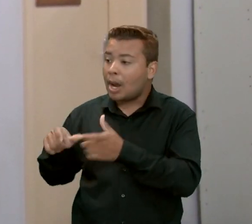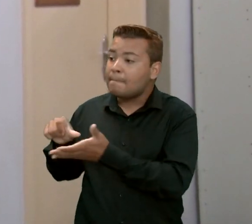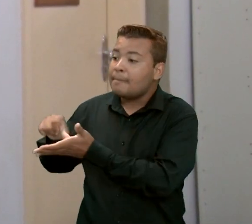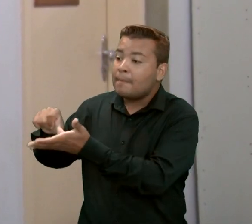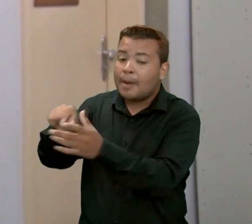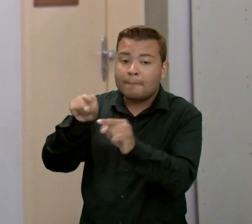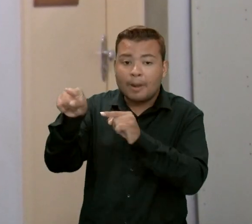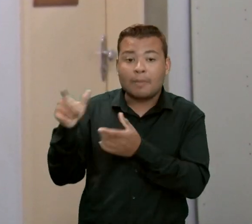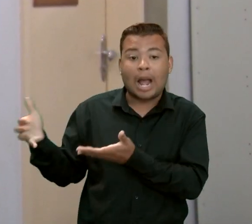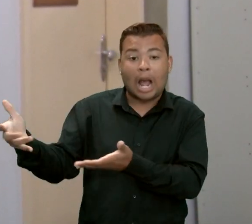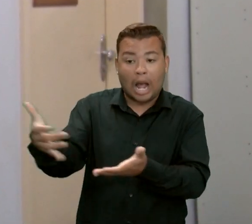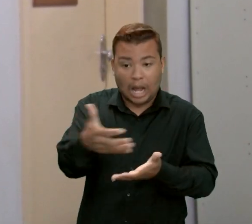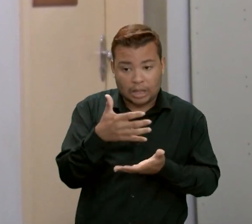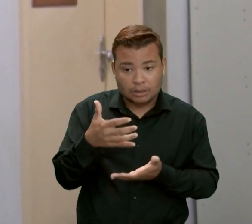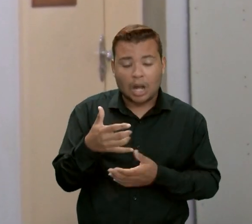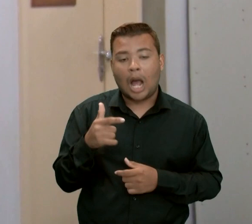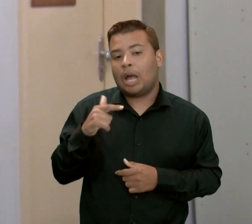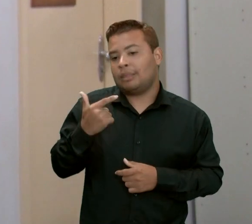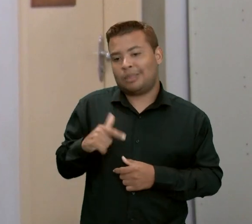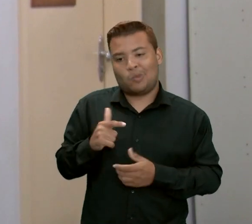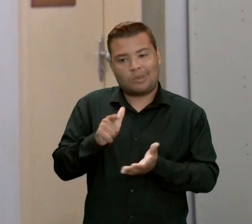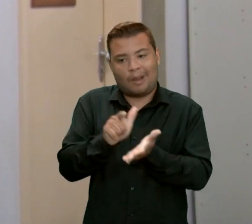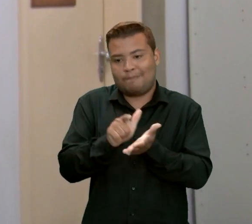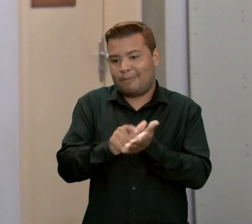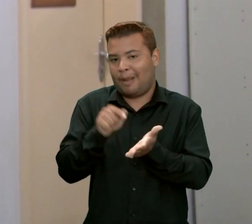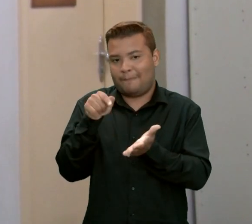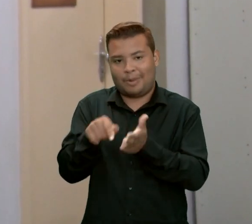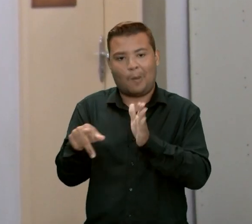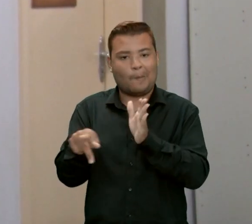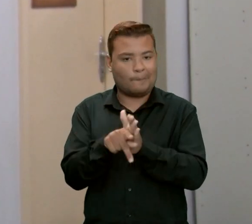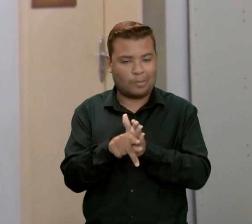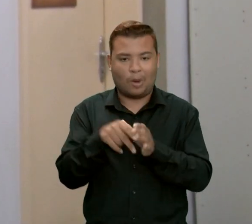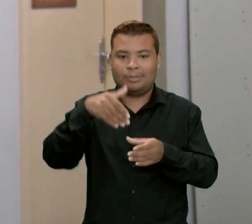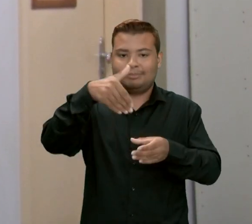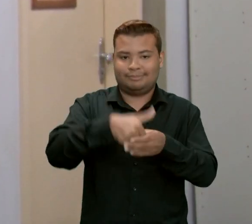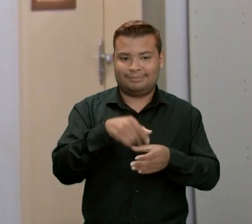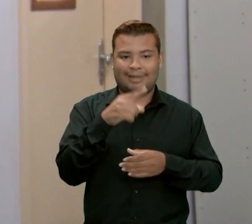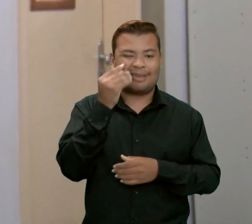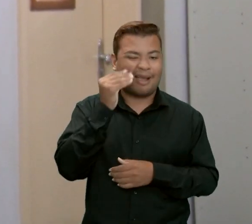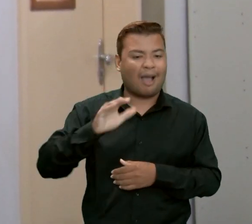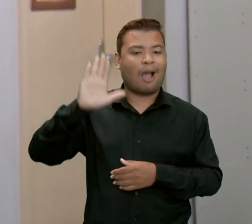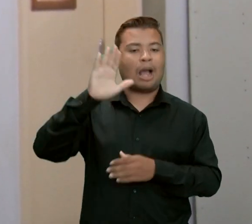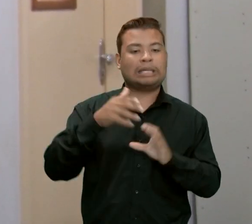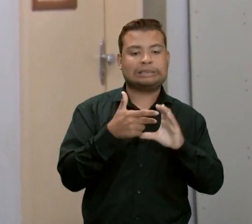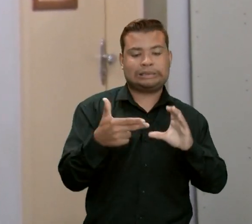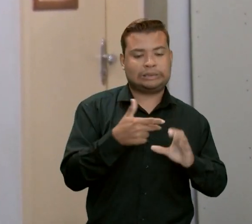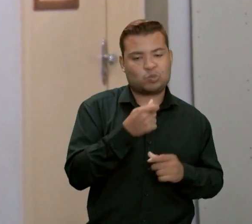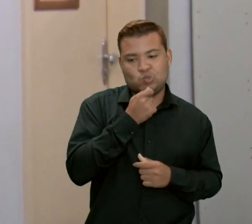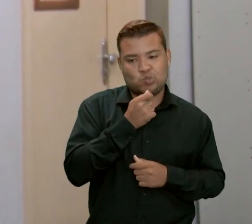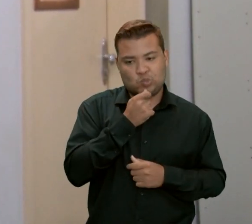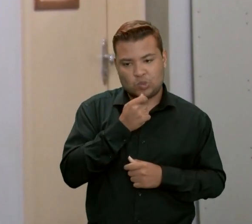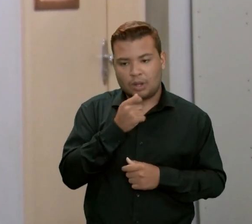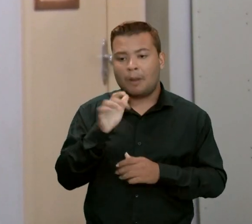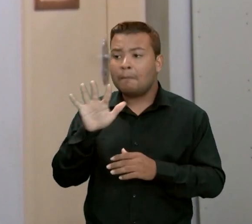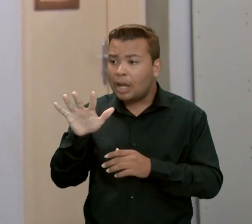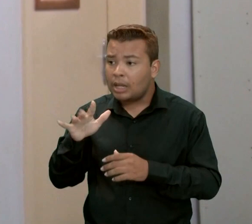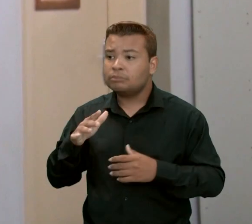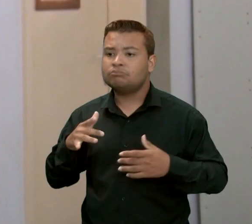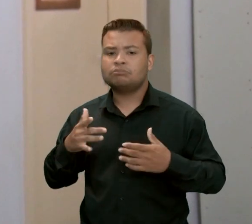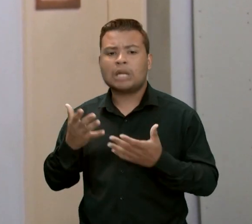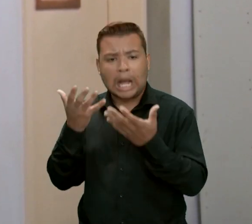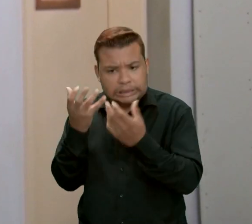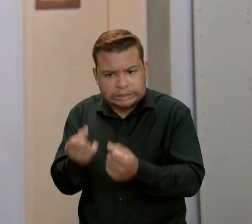arrecadação, eles já não vão trazer o cupom para vocês, mas eles arrecadam também todos os outros tipos de doação e também os alimentos,